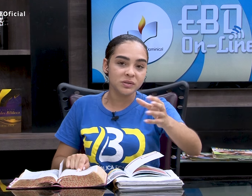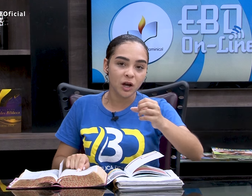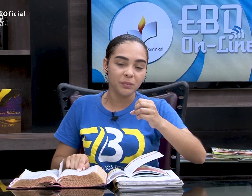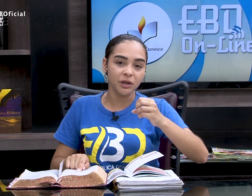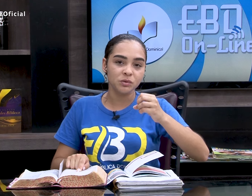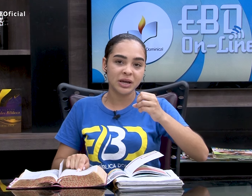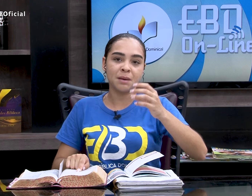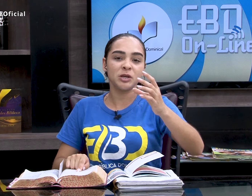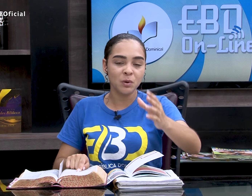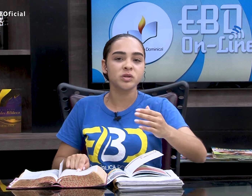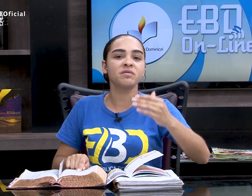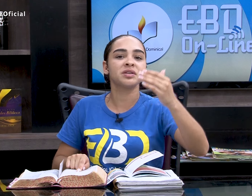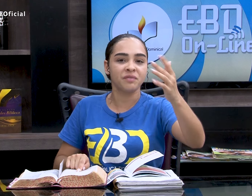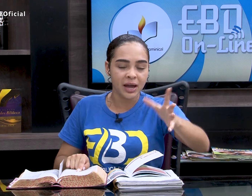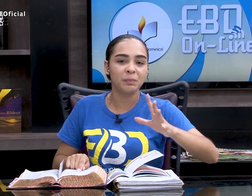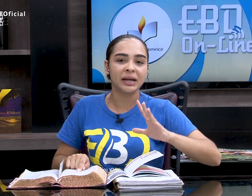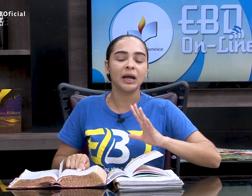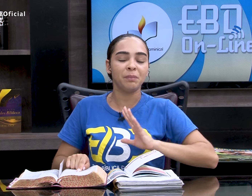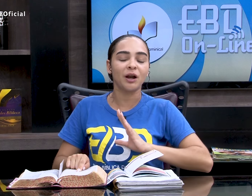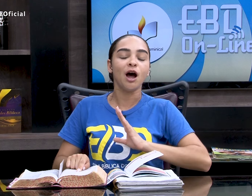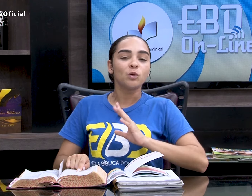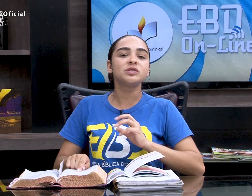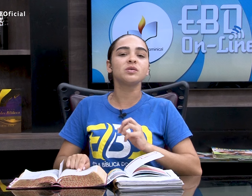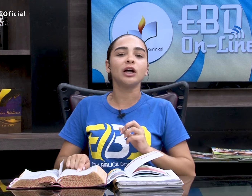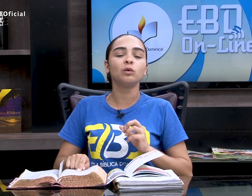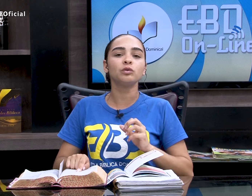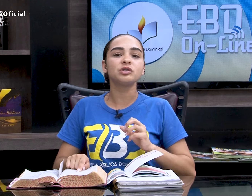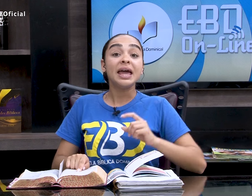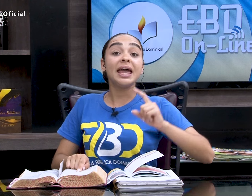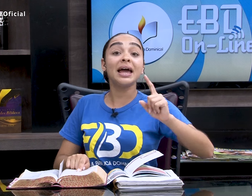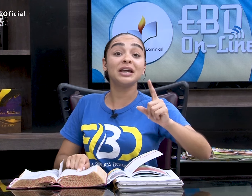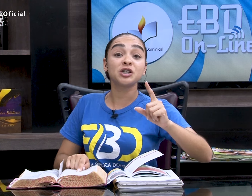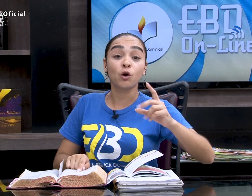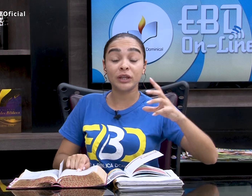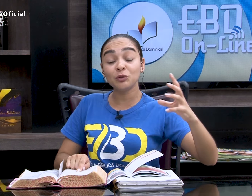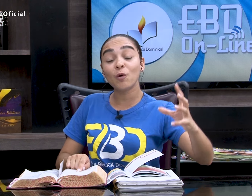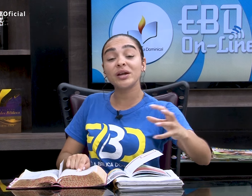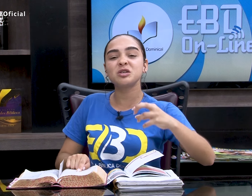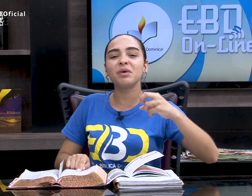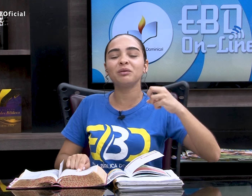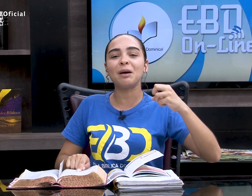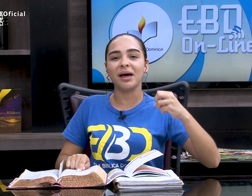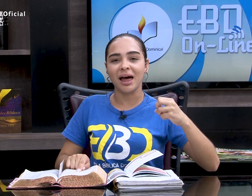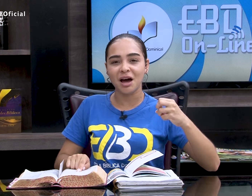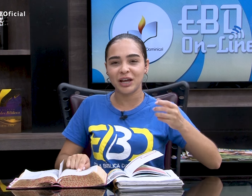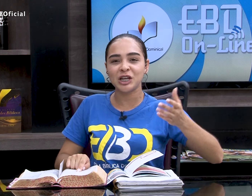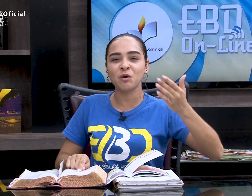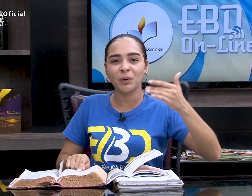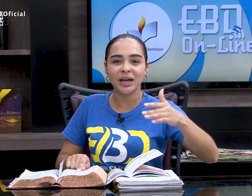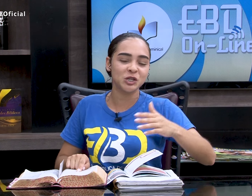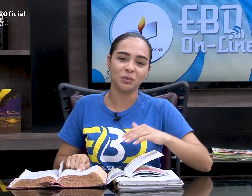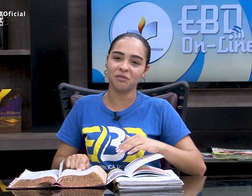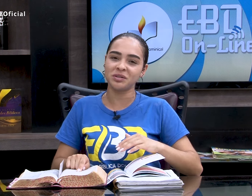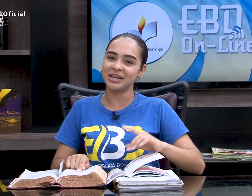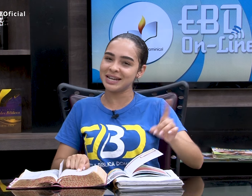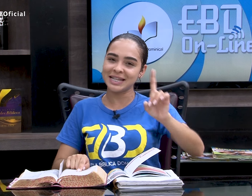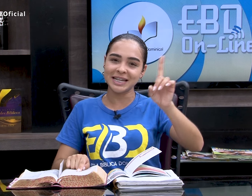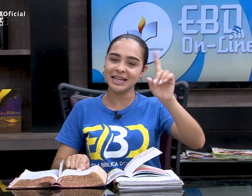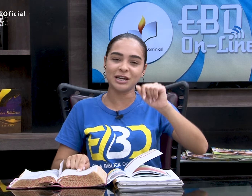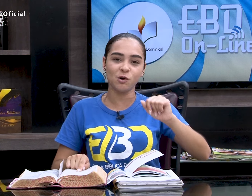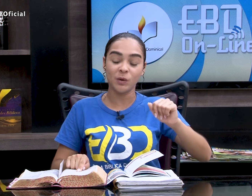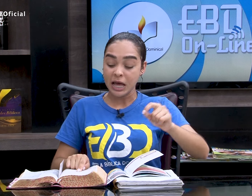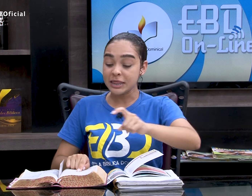os seus caminhos essa mesma coisa você vai replicar aí para os seus alunos eles tendo o conhecimento da palavra eles vão poder responder vão dizer